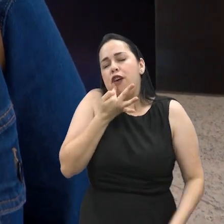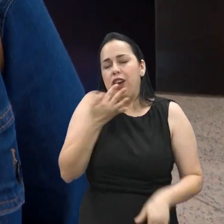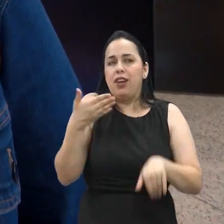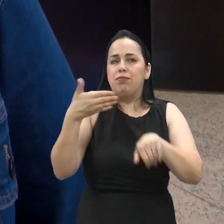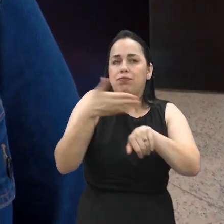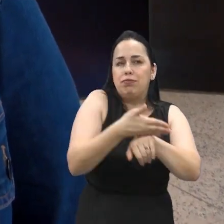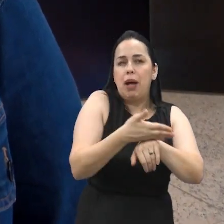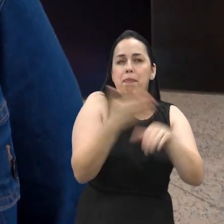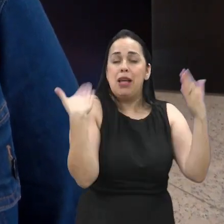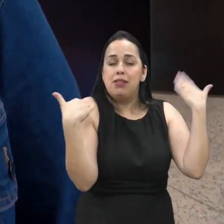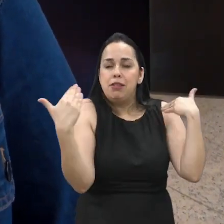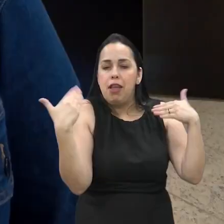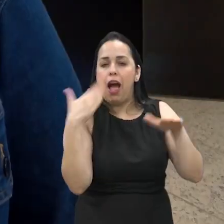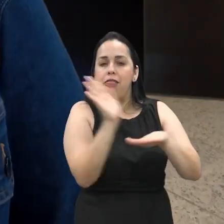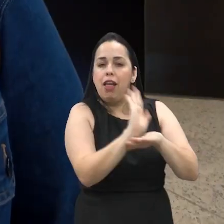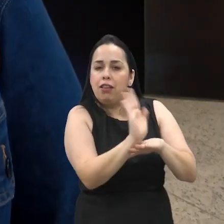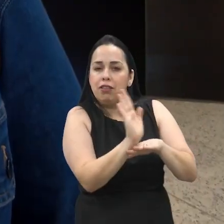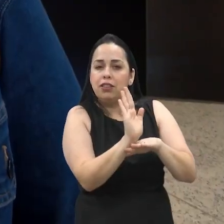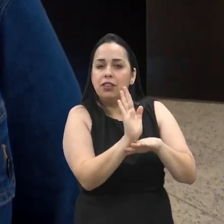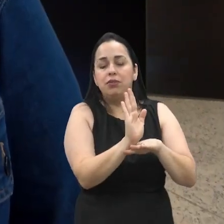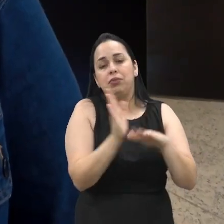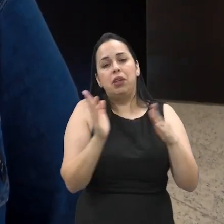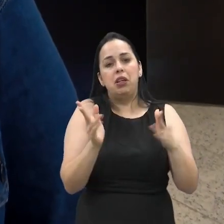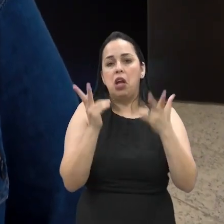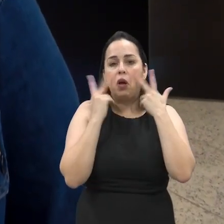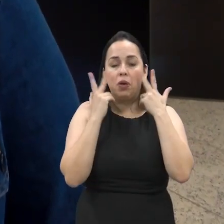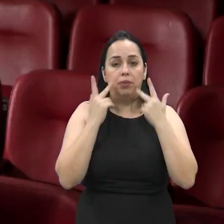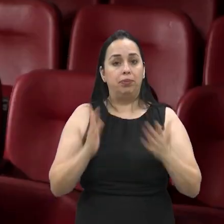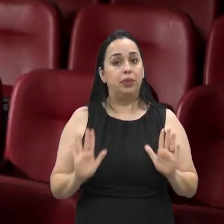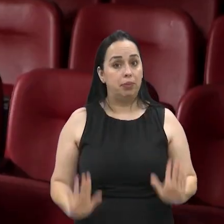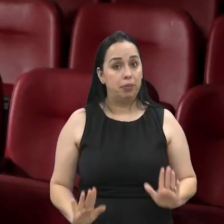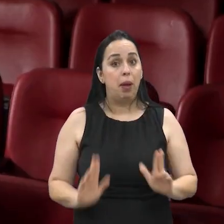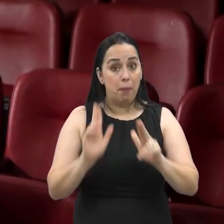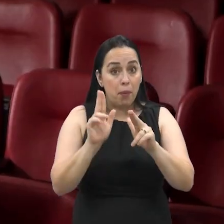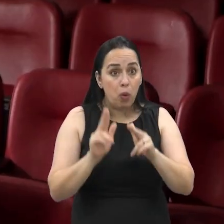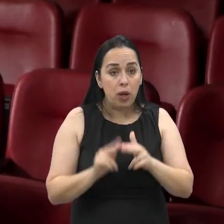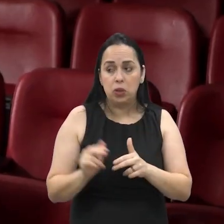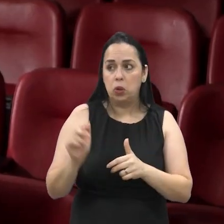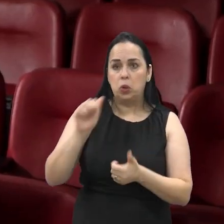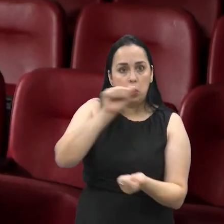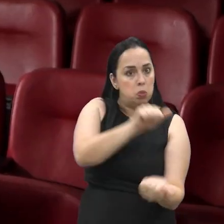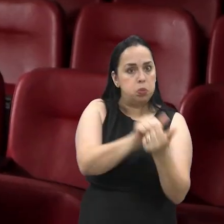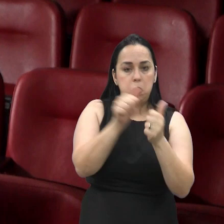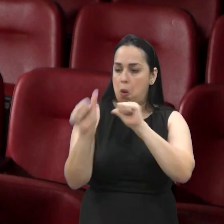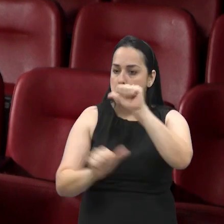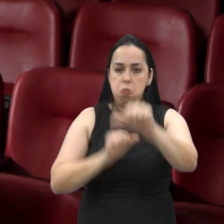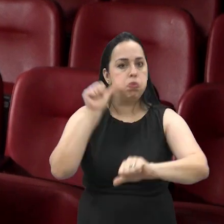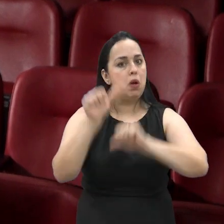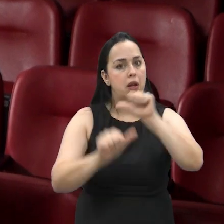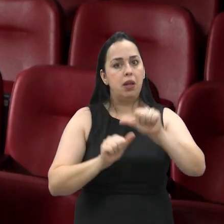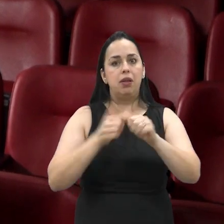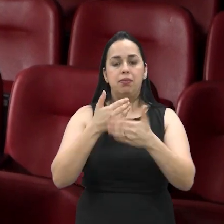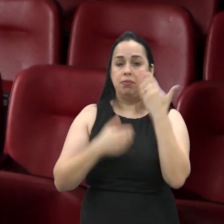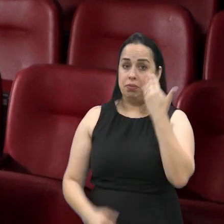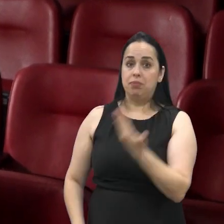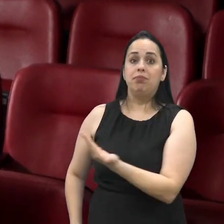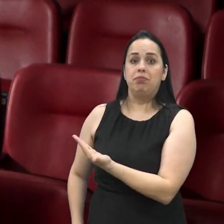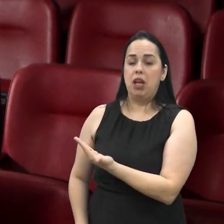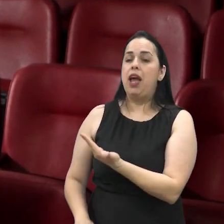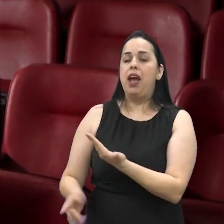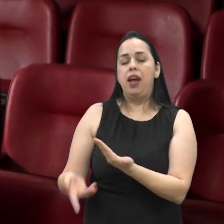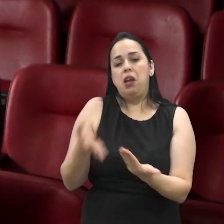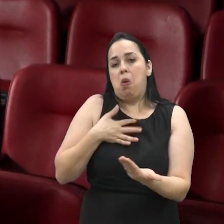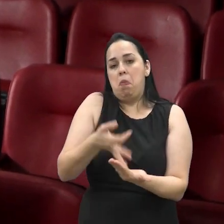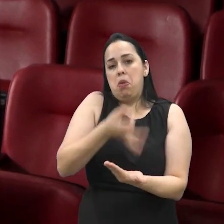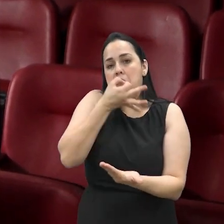para sair um pouco de casa. Faz parte um pouco da minha rotina. Mesmo diante de tantas mudanças, o produtor de cinema